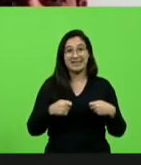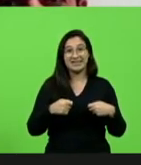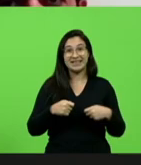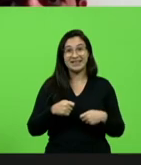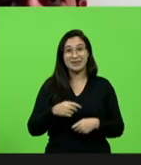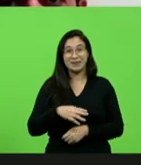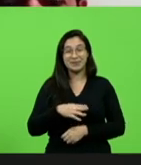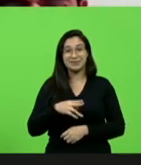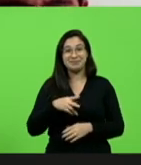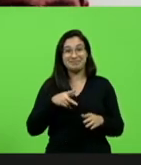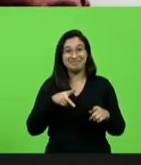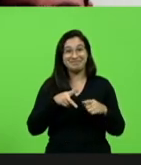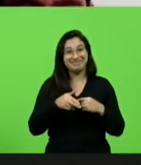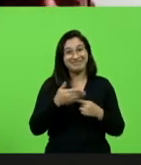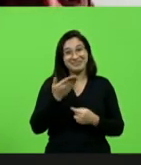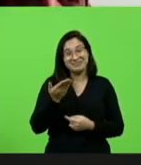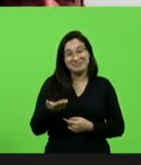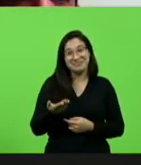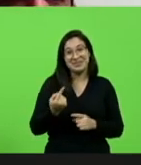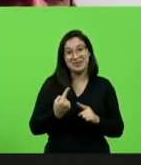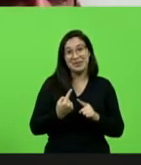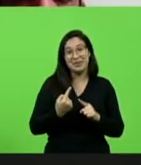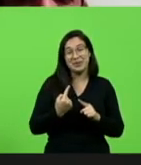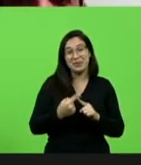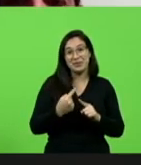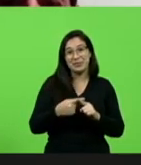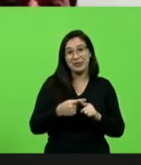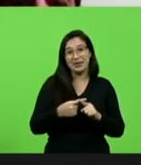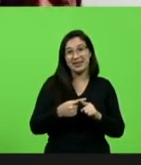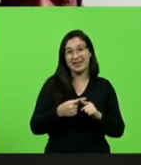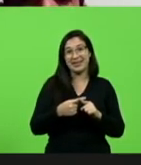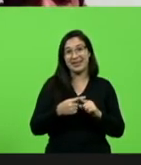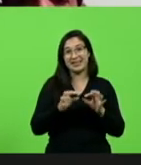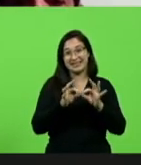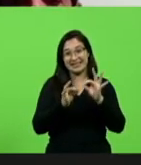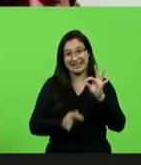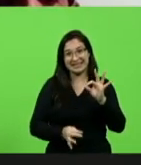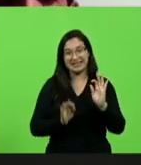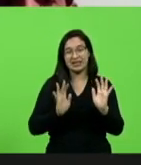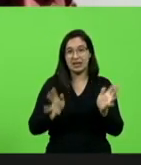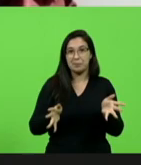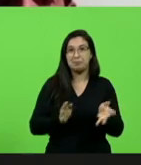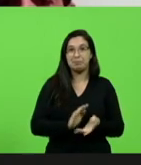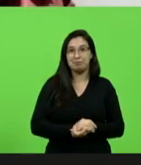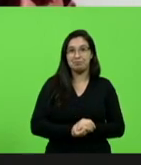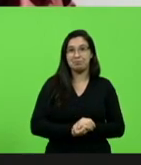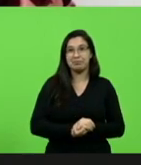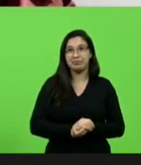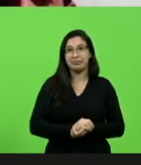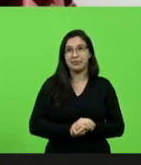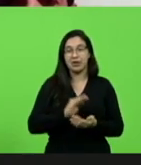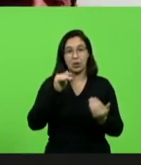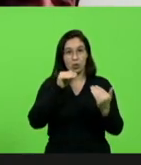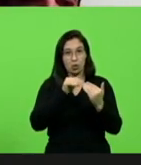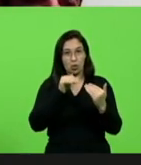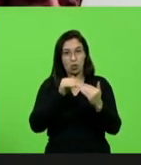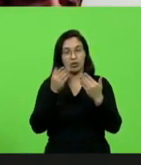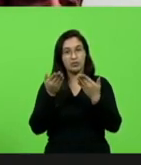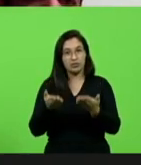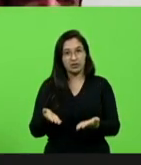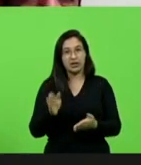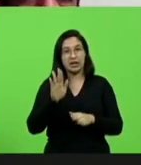ter que esticar o tempo para todo mundo, tá, Cláudio? Me perdoe aí, mas a gente acolhe os documentos depois, ok? E